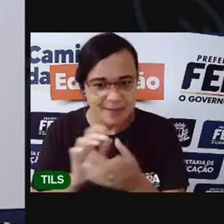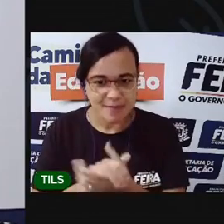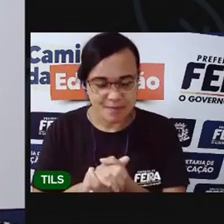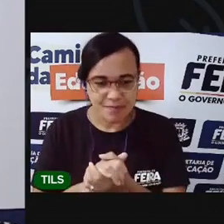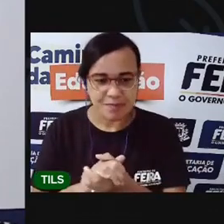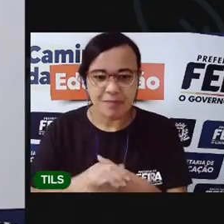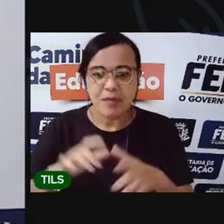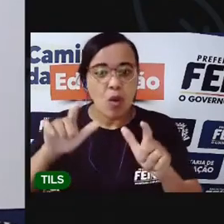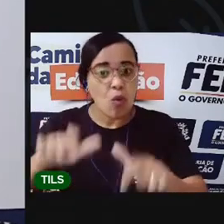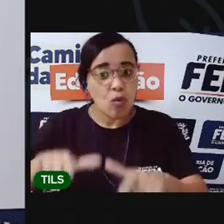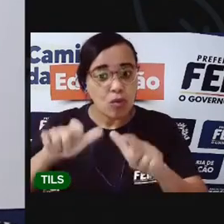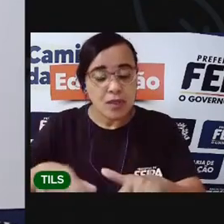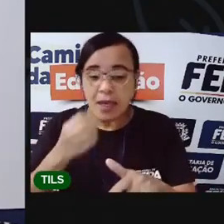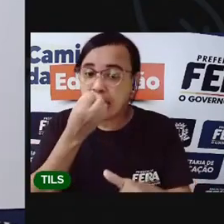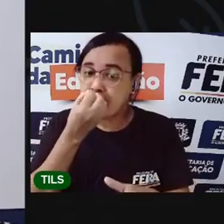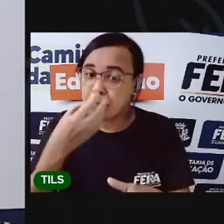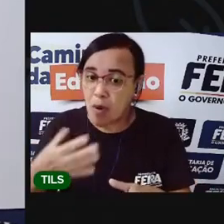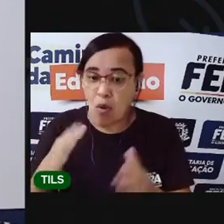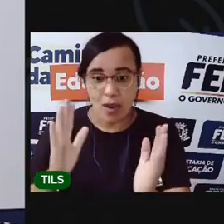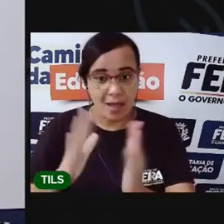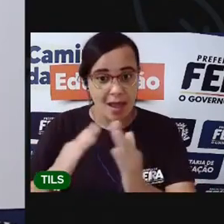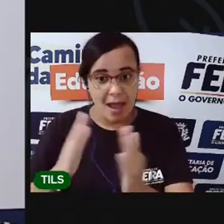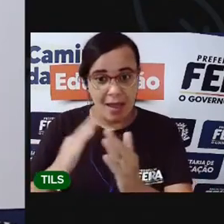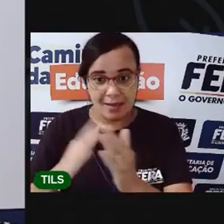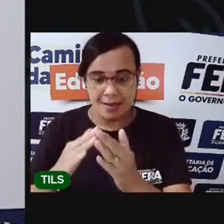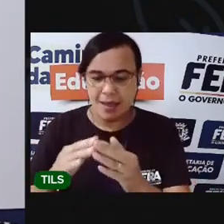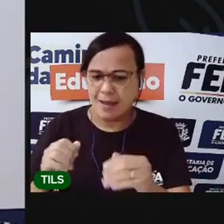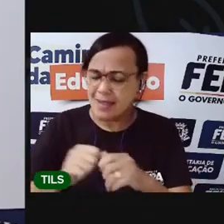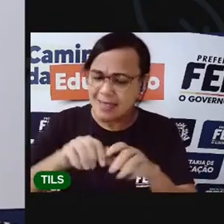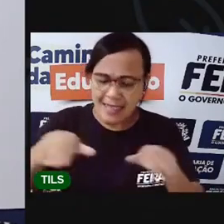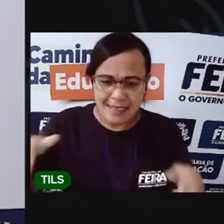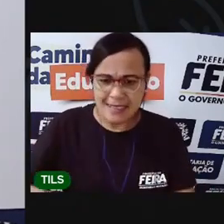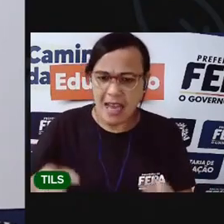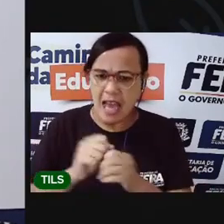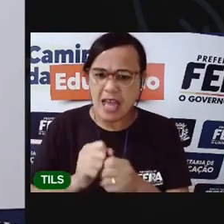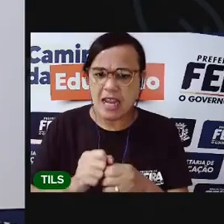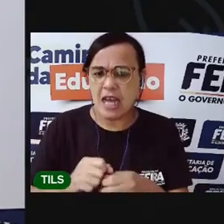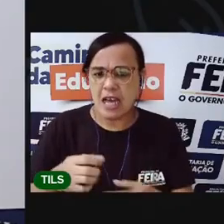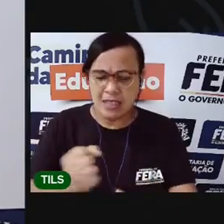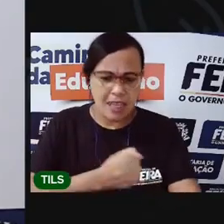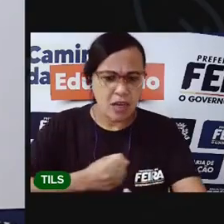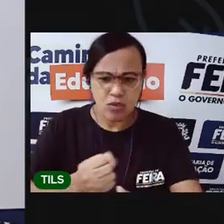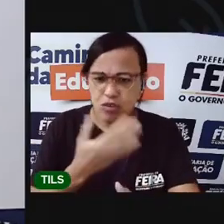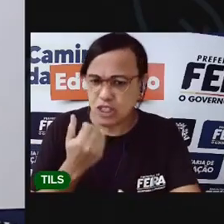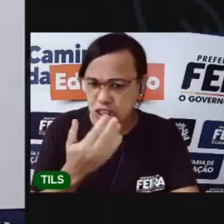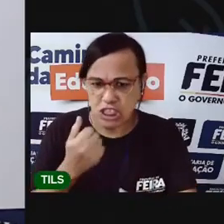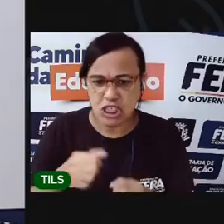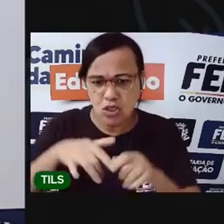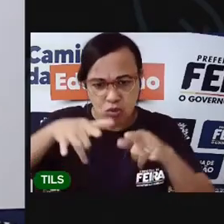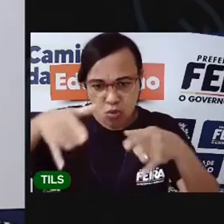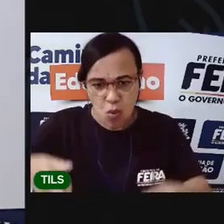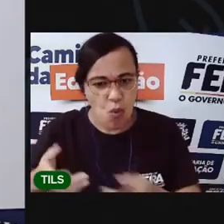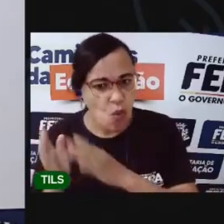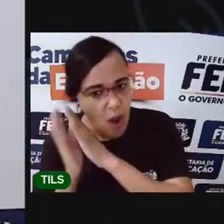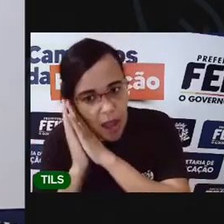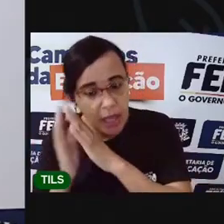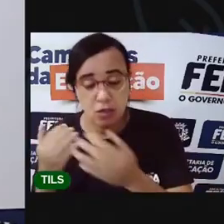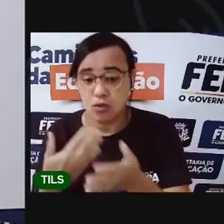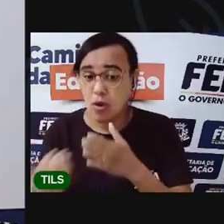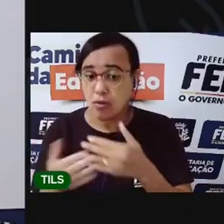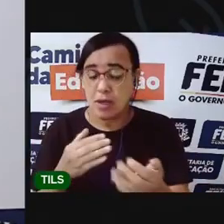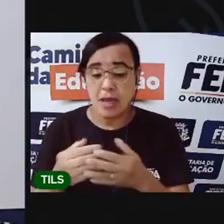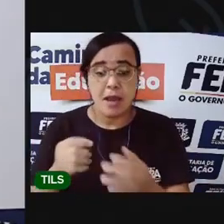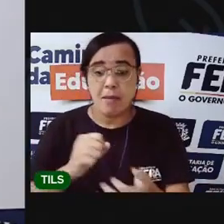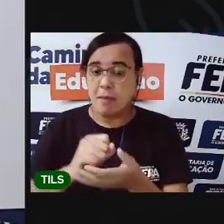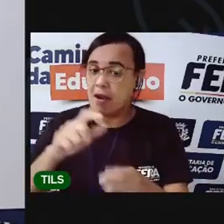Escolha um lugar na sua casa, pode ser na sala, no quarto, na cozinha, para que você possa fazer suas atividades,